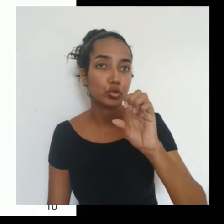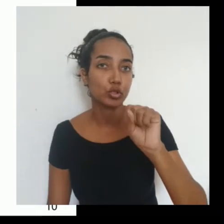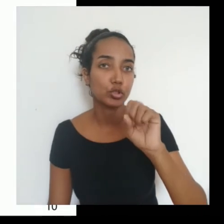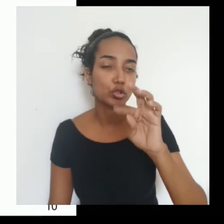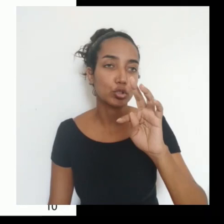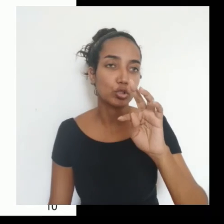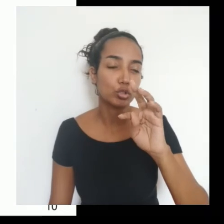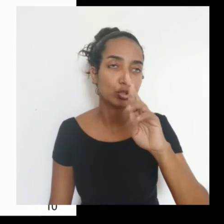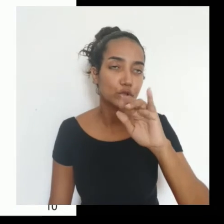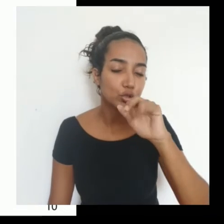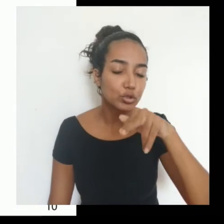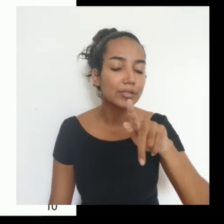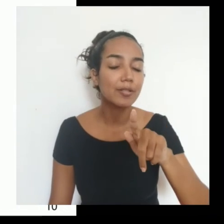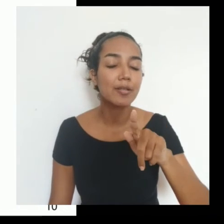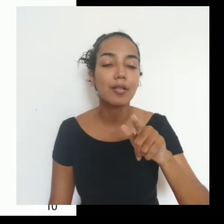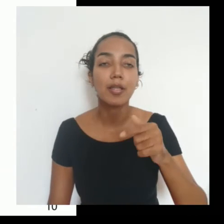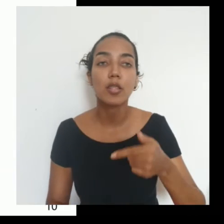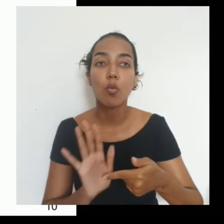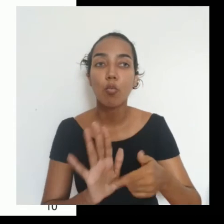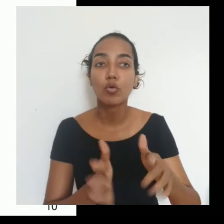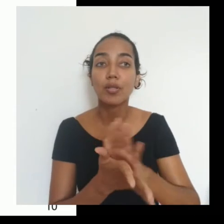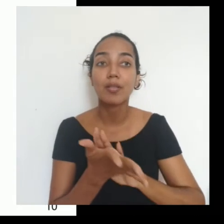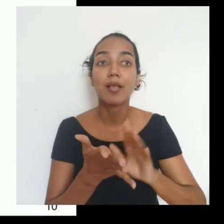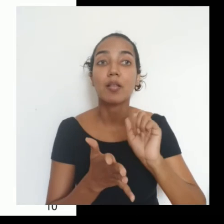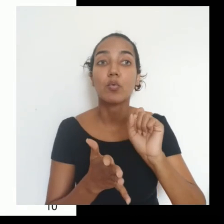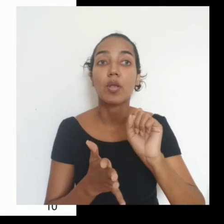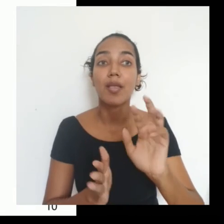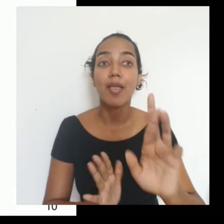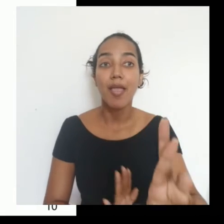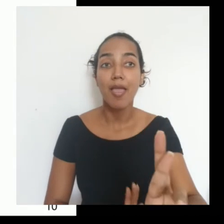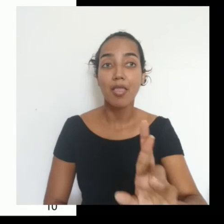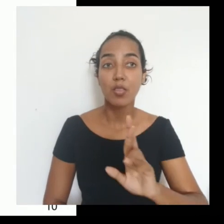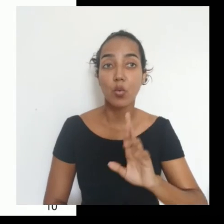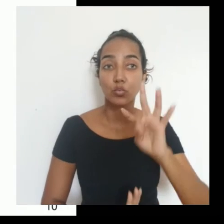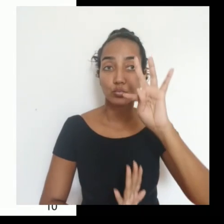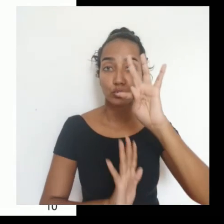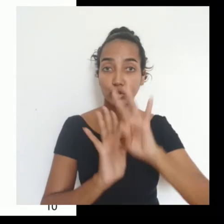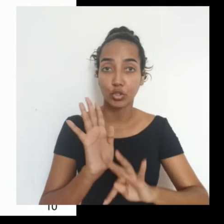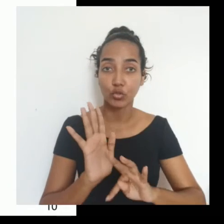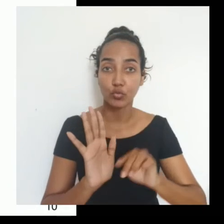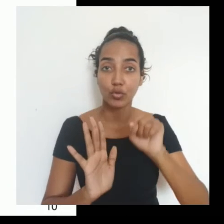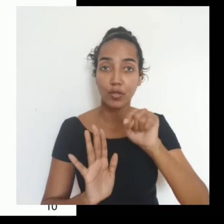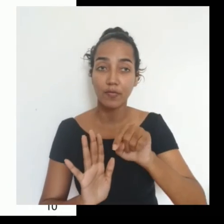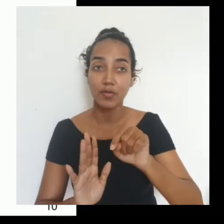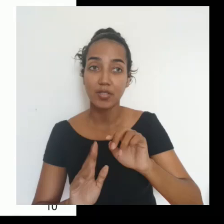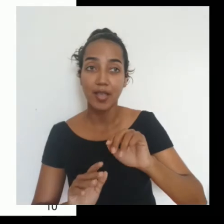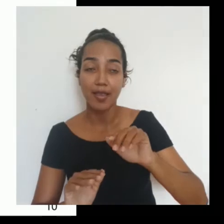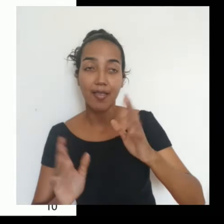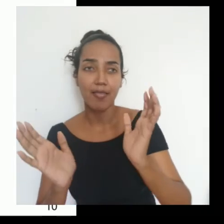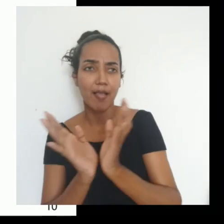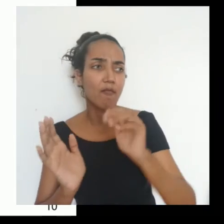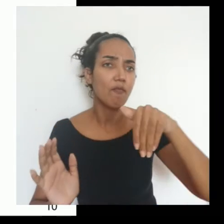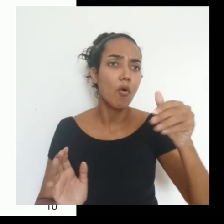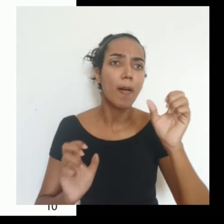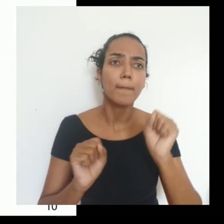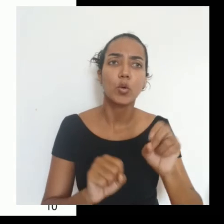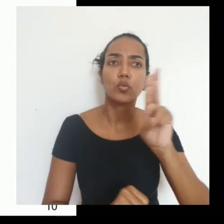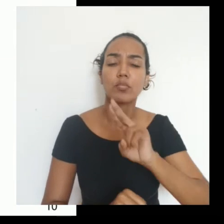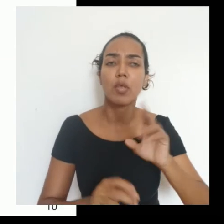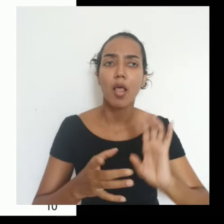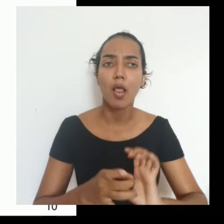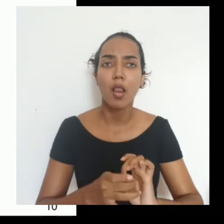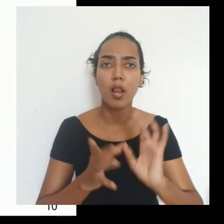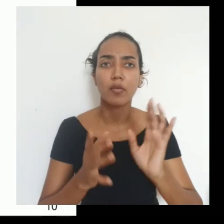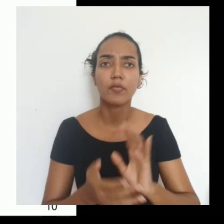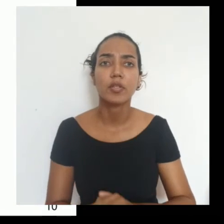só retorna um texto que você, fora da classe, pode usar como quiser. A gente falou de alguns operadores de